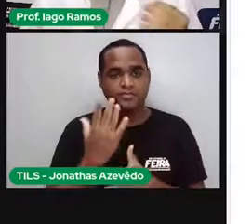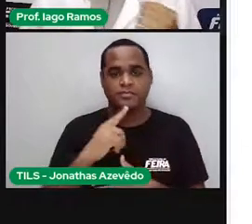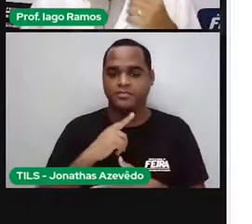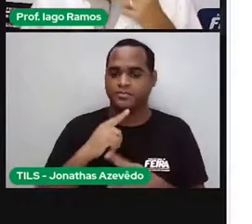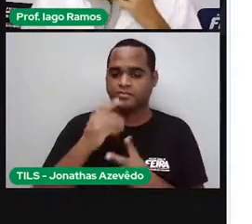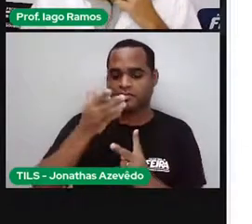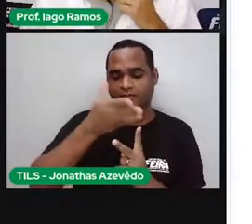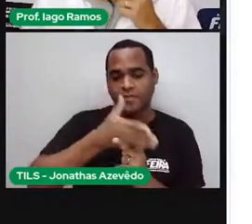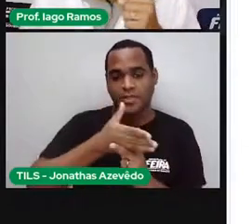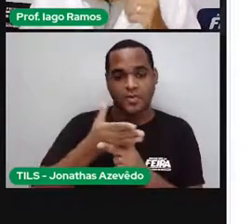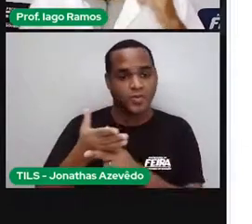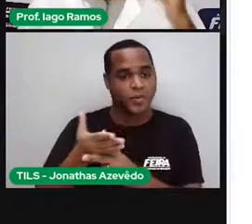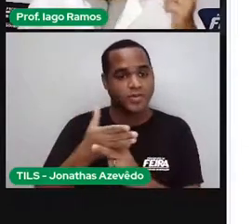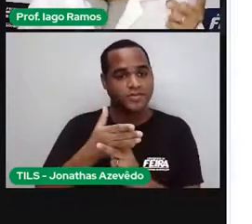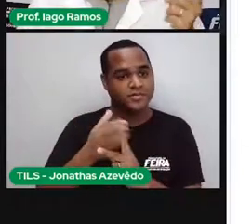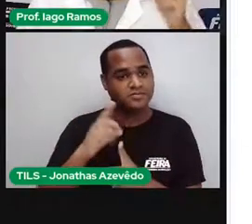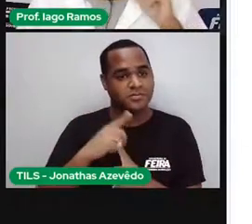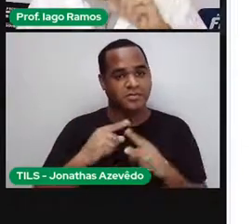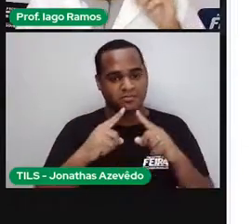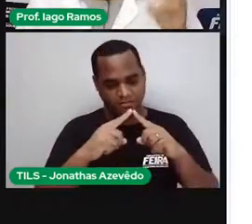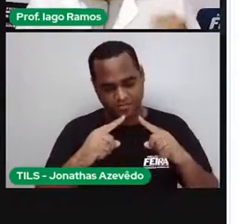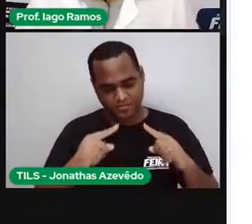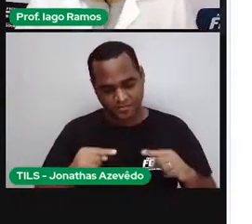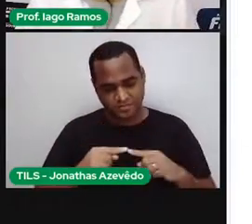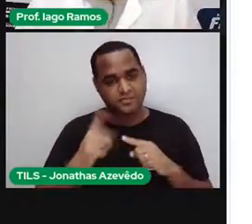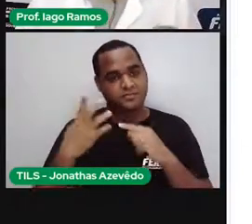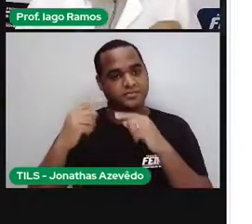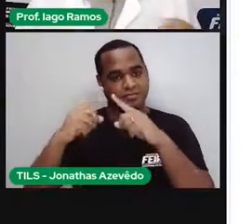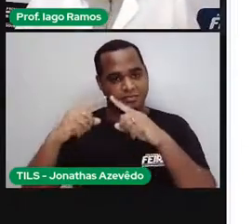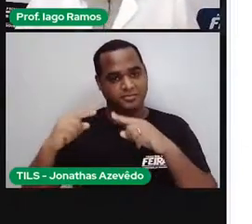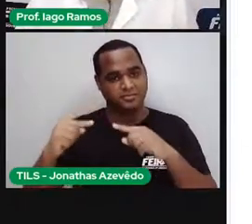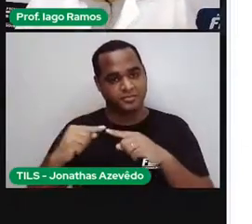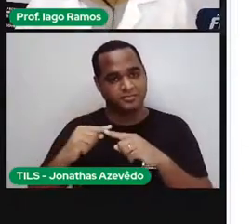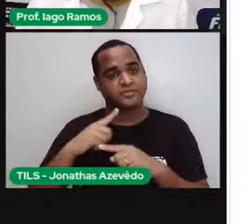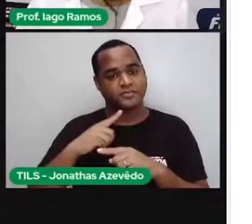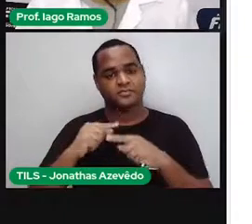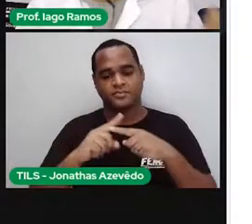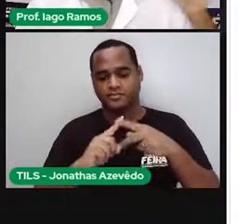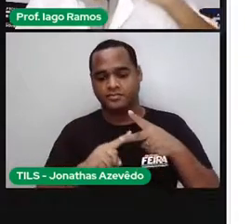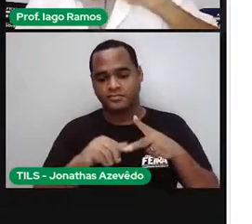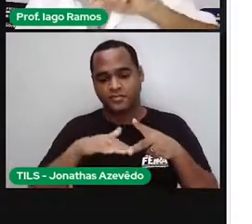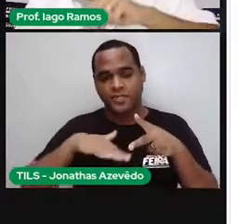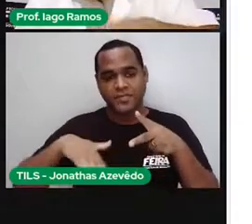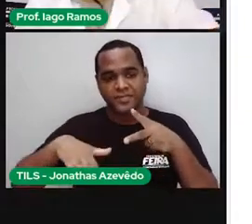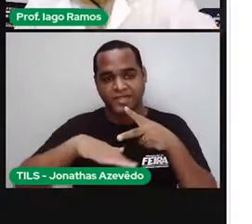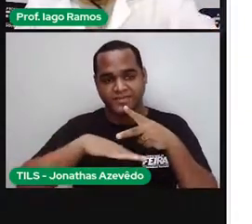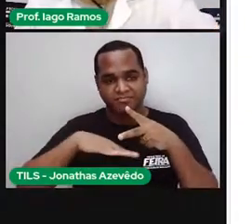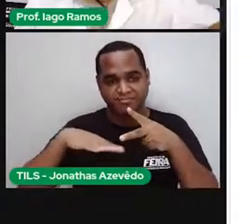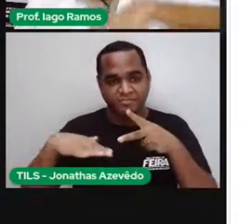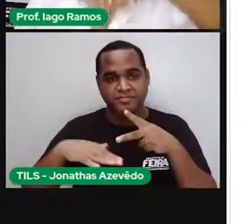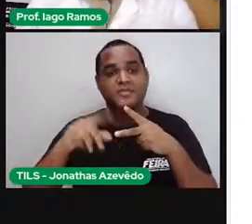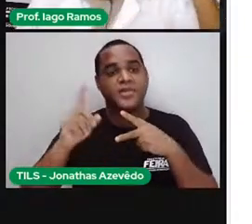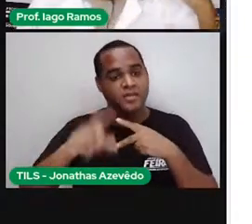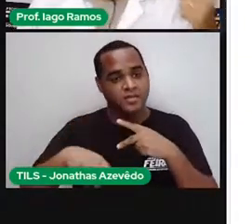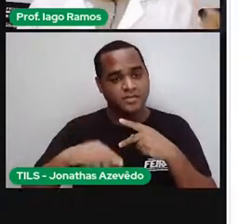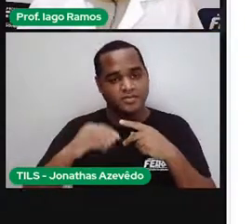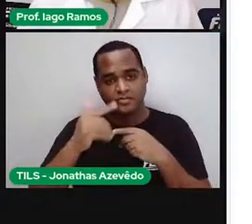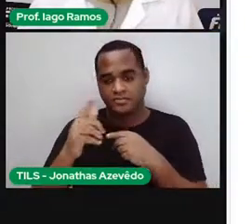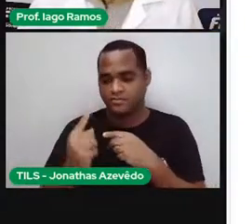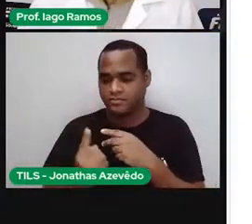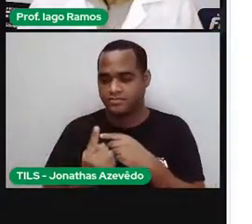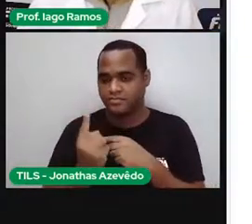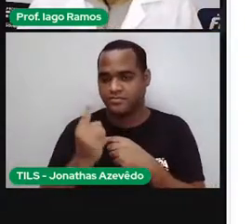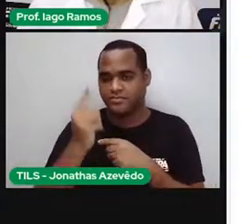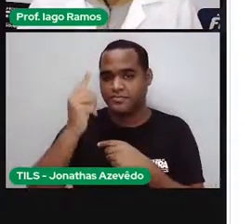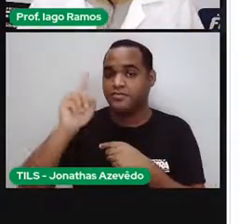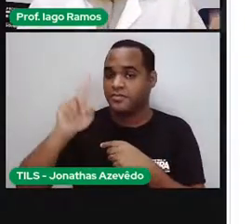divide-o em dois triângulos nesses triângulos a base do retângulo é a base do Triângulo a altura